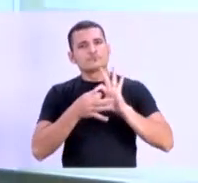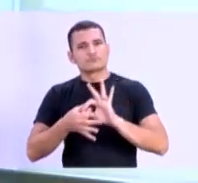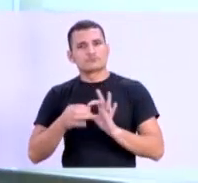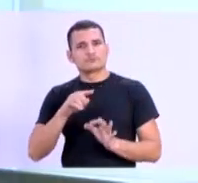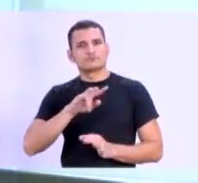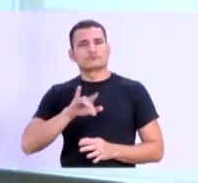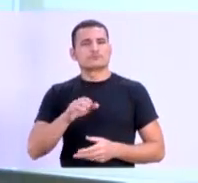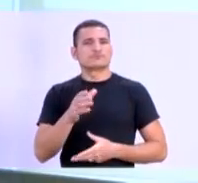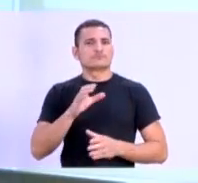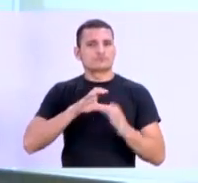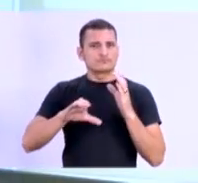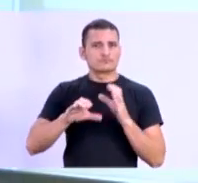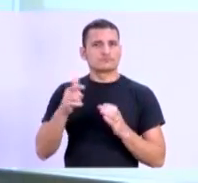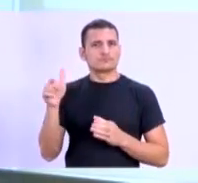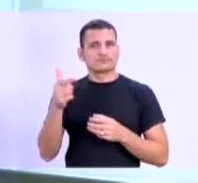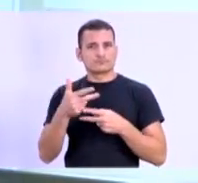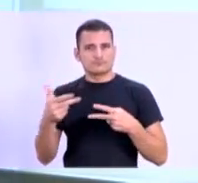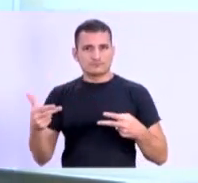com um objeto ou outro,